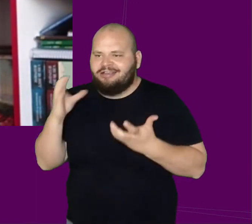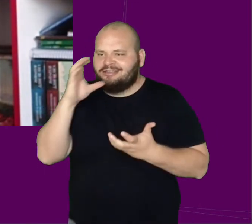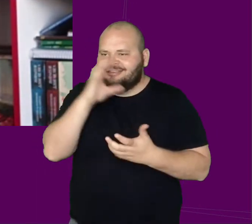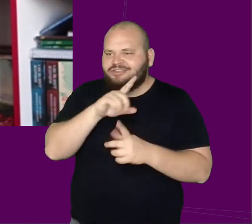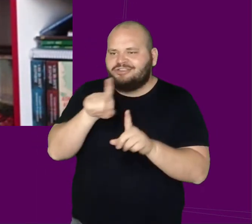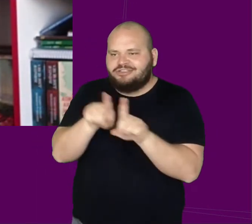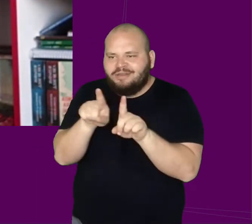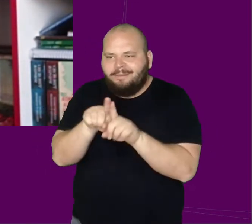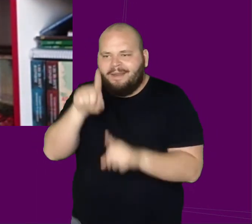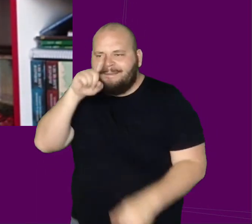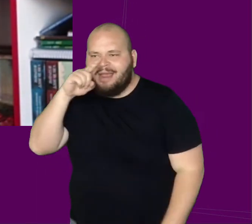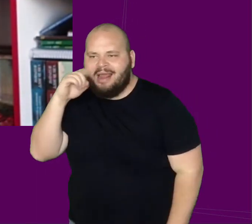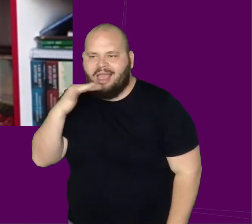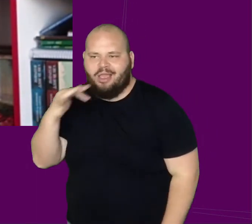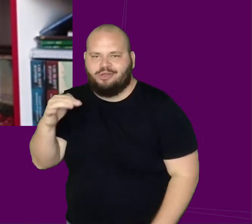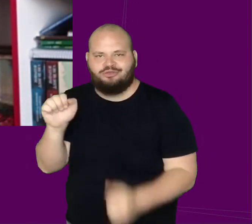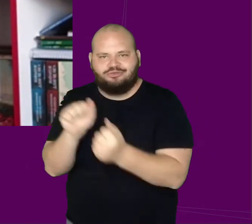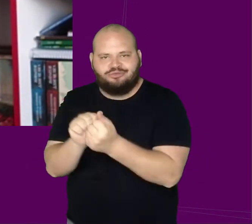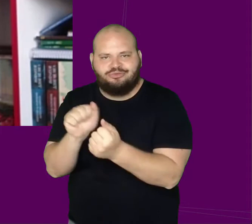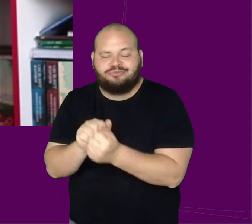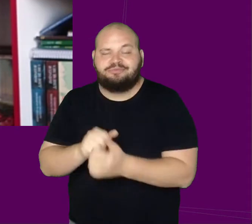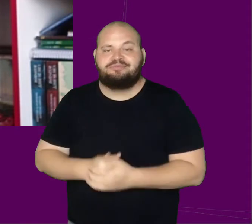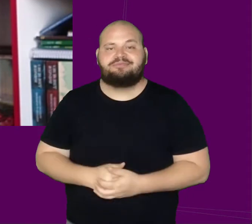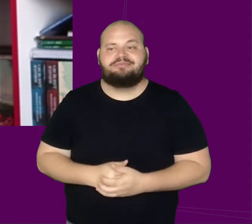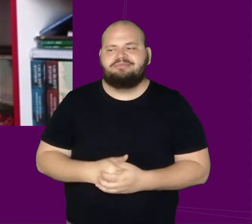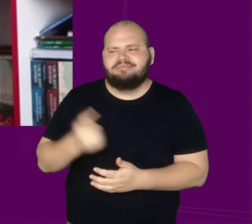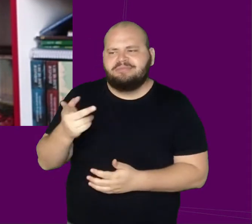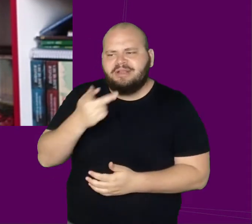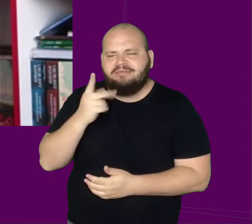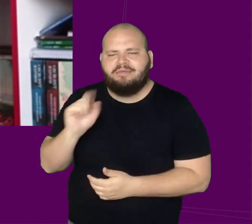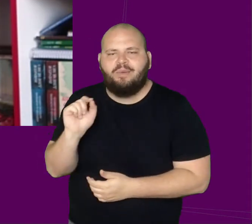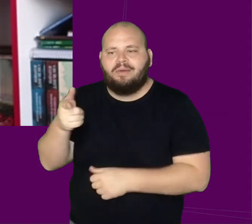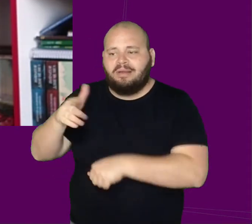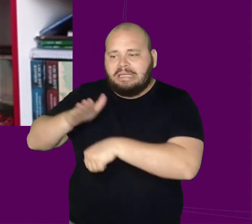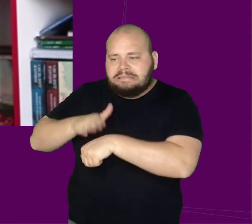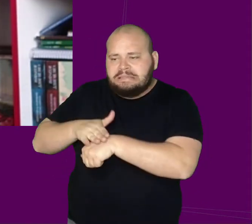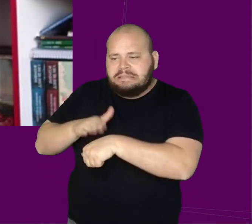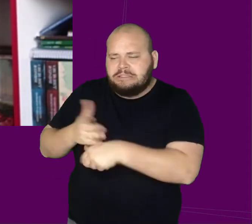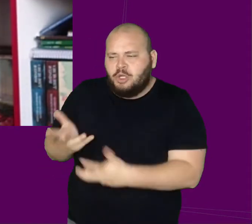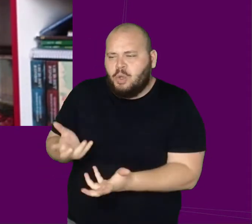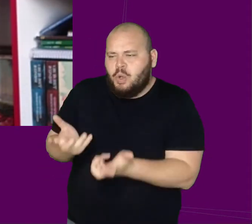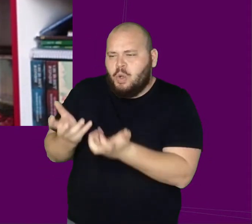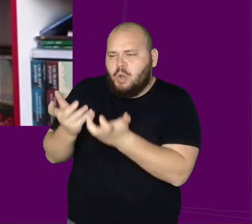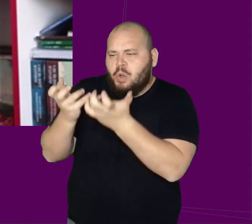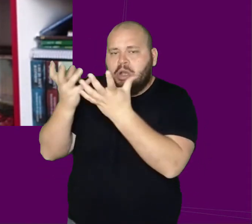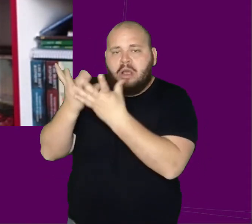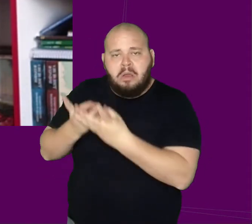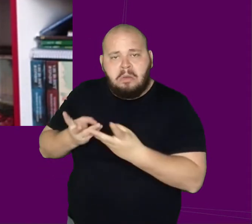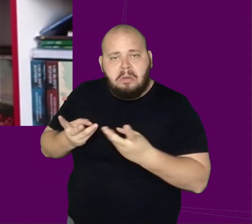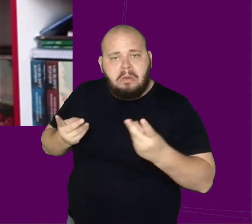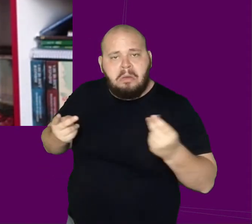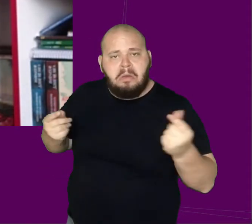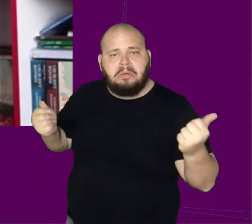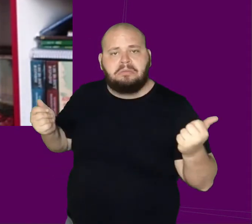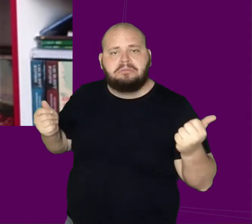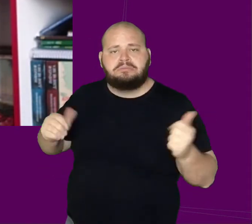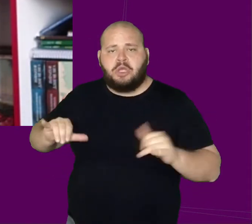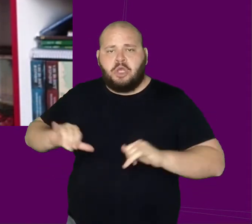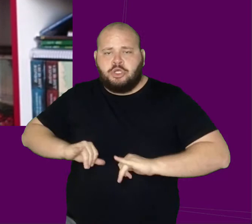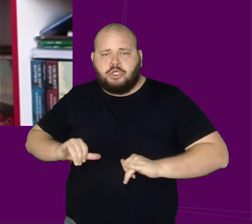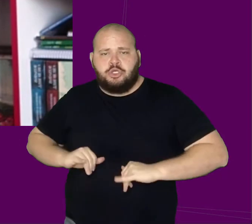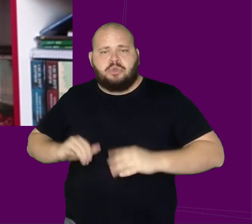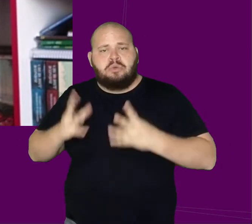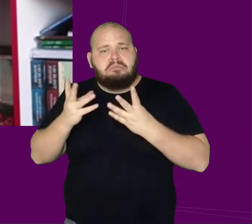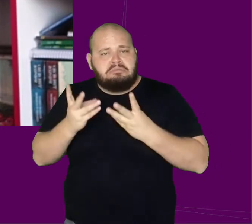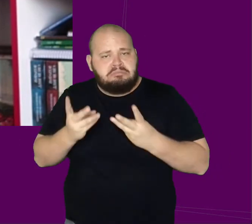amarelo juntos, que vai dizer assim, ó, quando isso já passou, quando essa poeira misericordiosa já assentou a